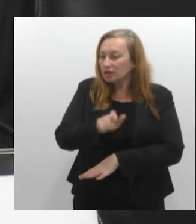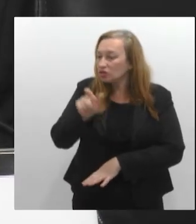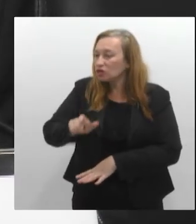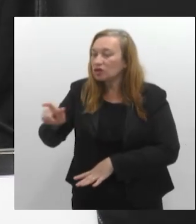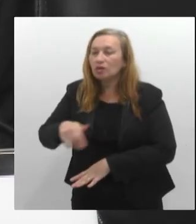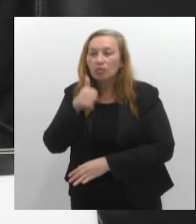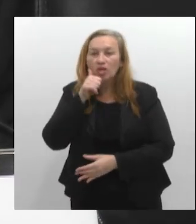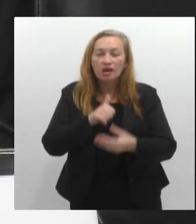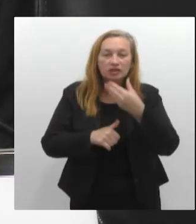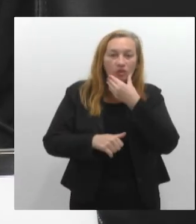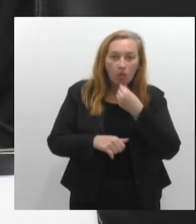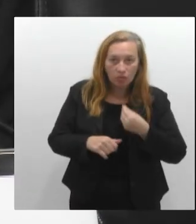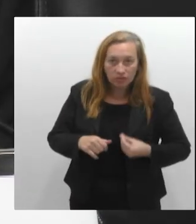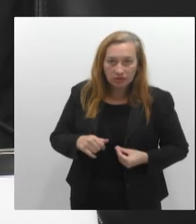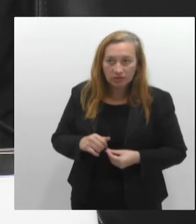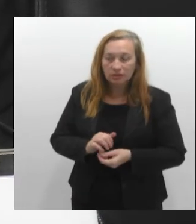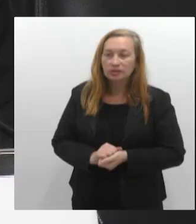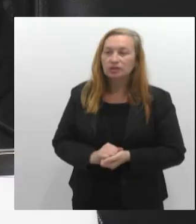homens e mulheres